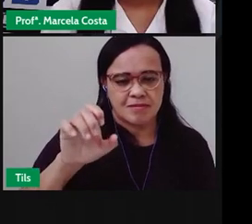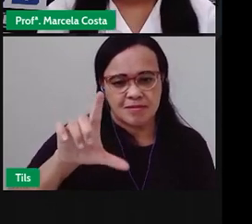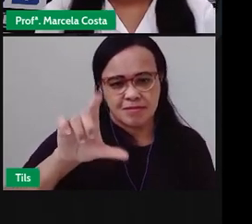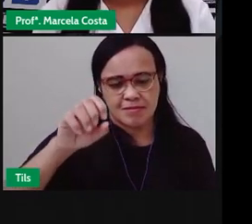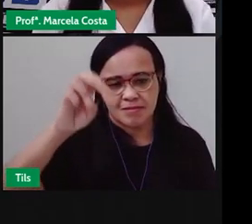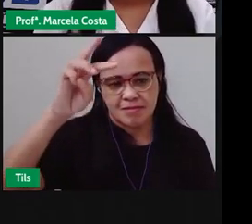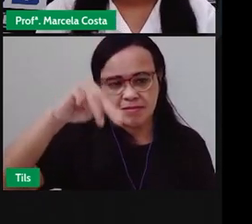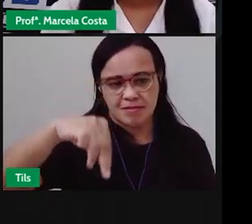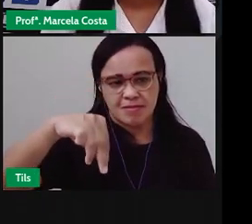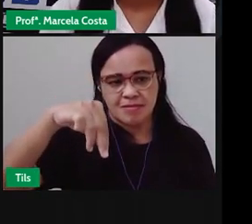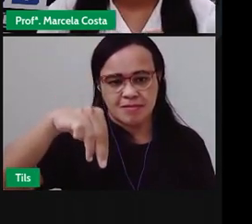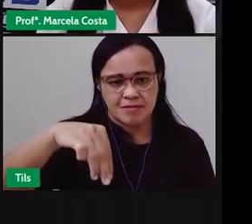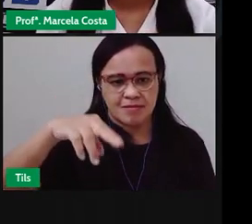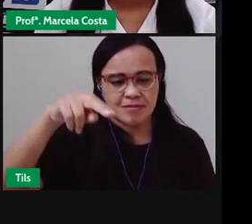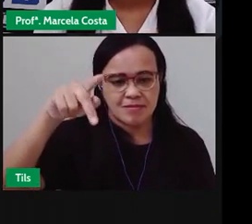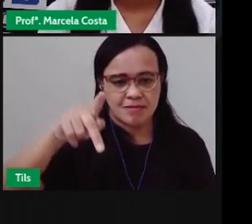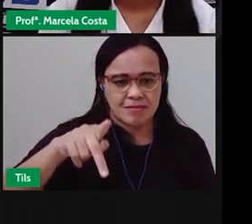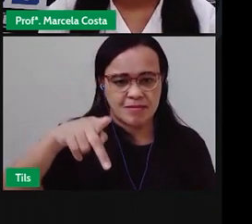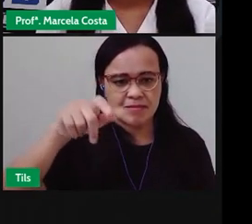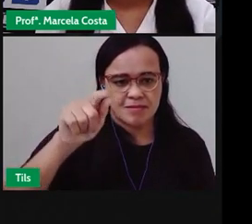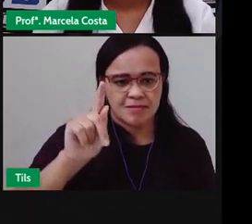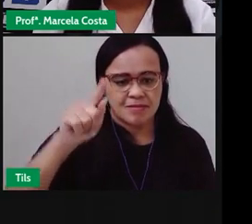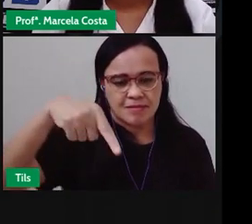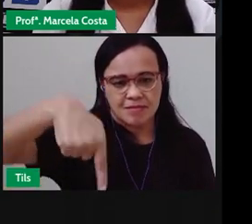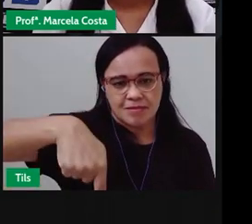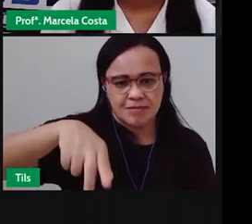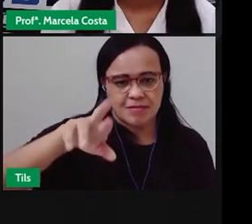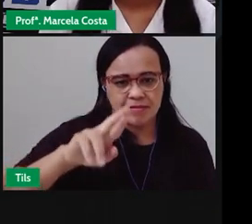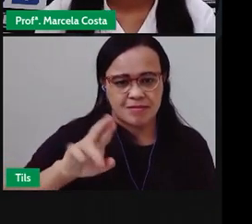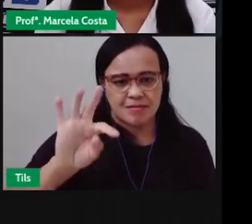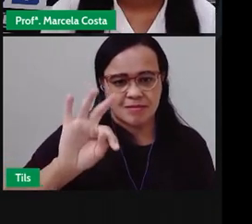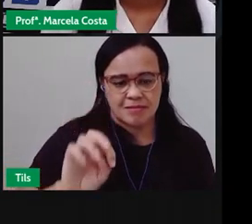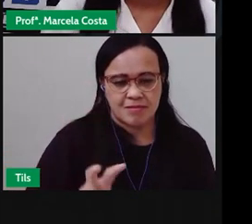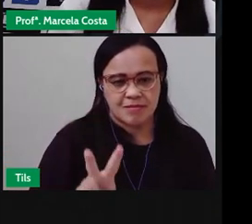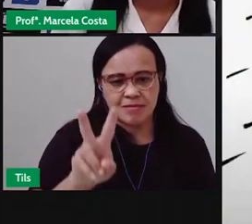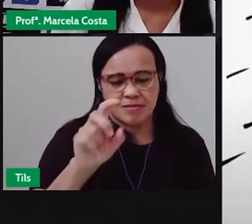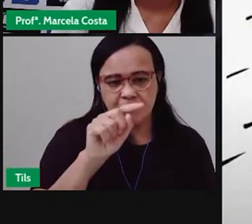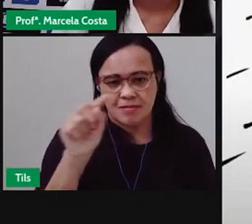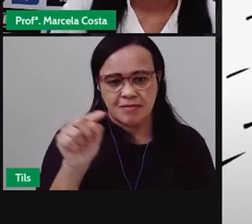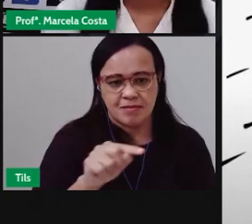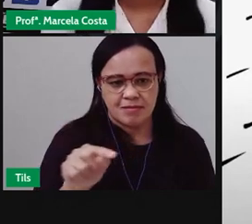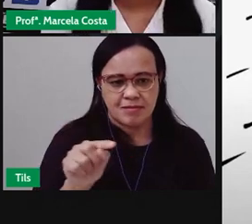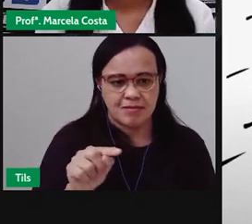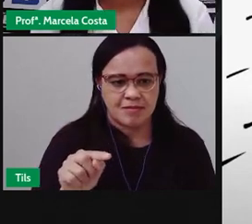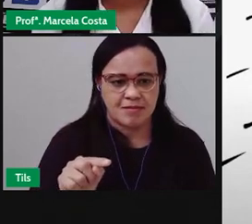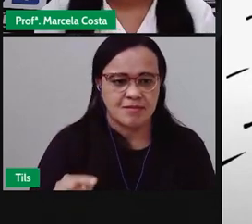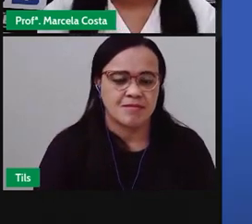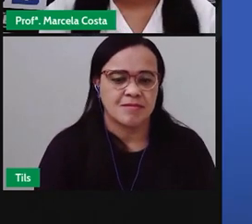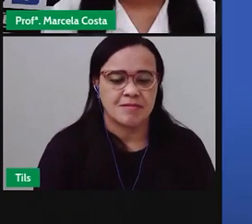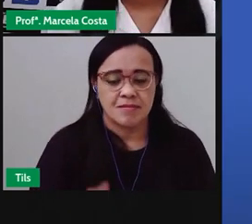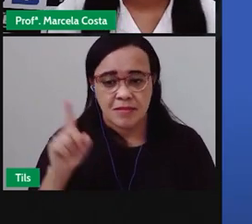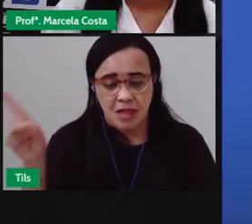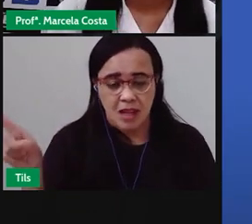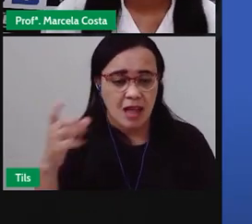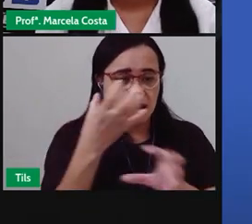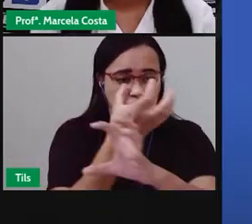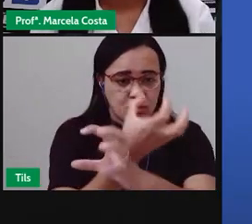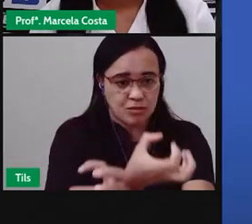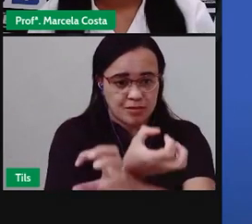Mê, Nê, P, Q, Dê, T, P, I, Z. Lá no meu sertão,